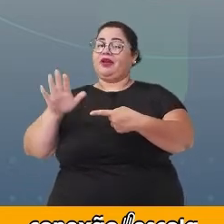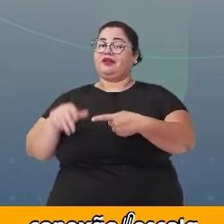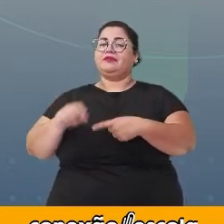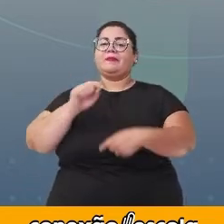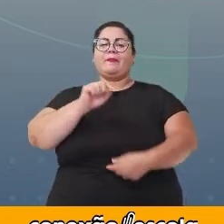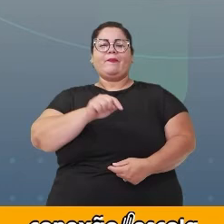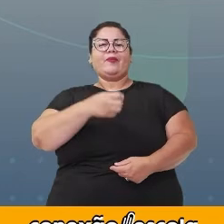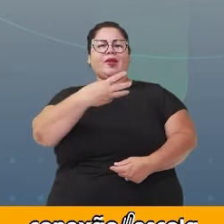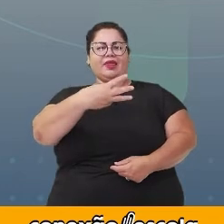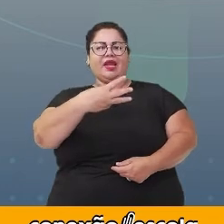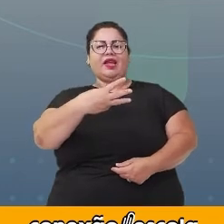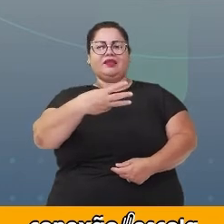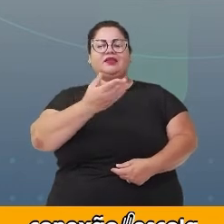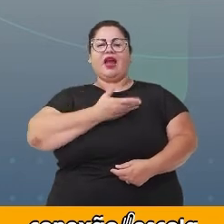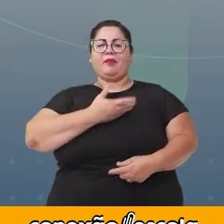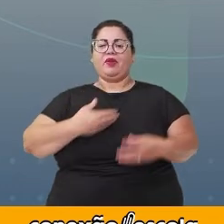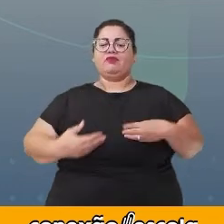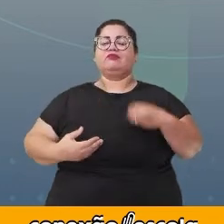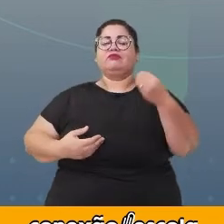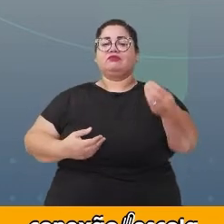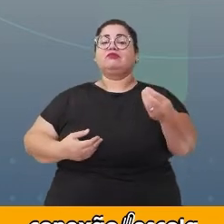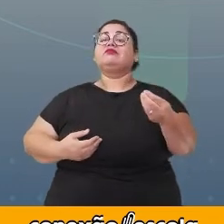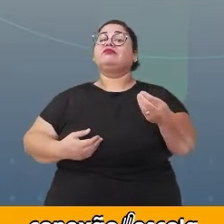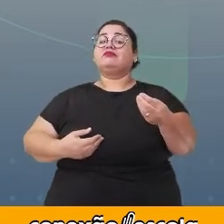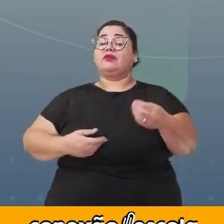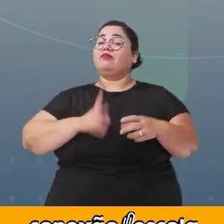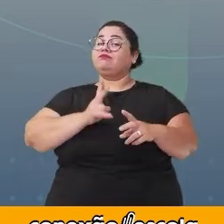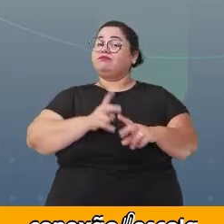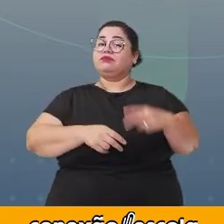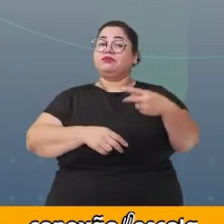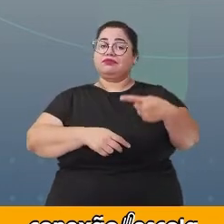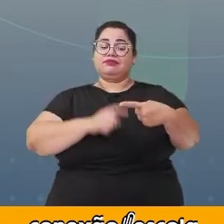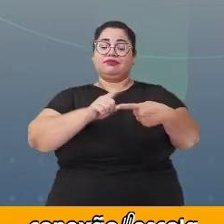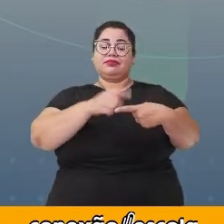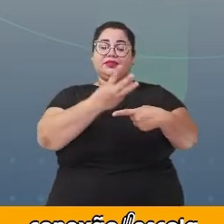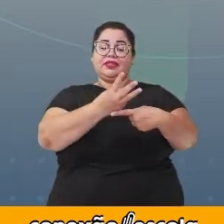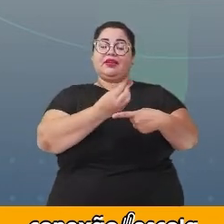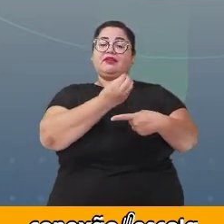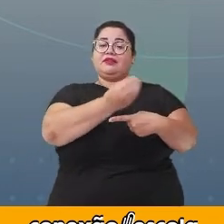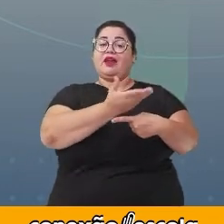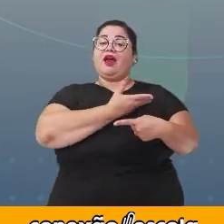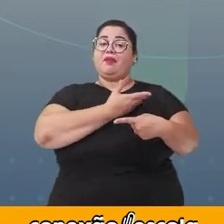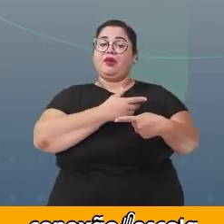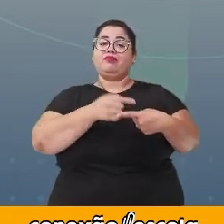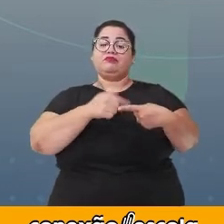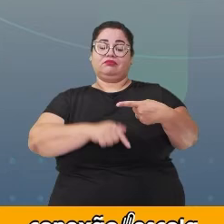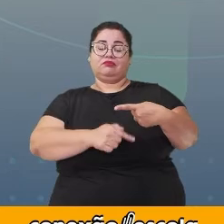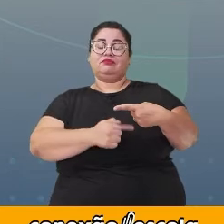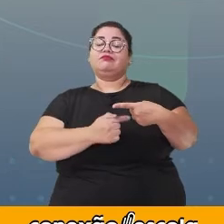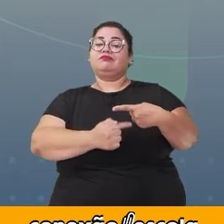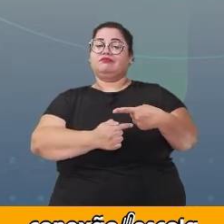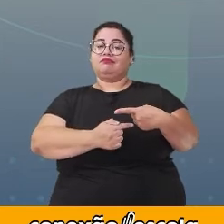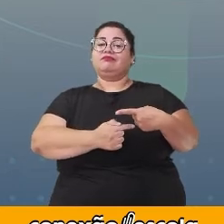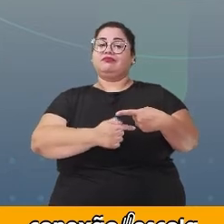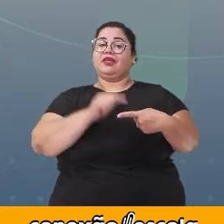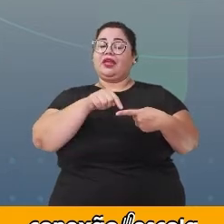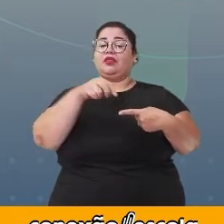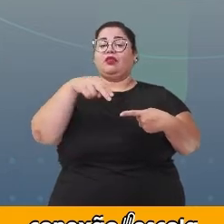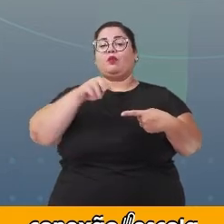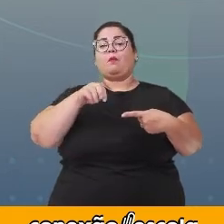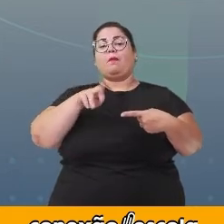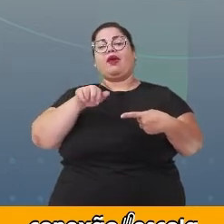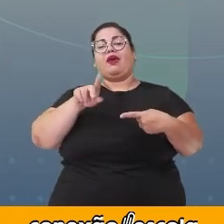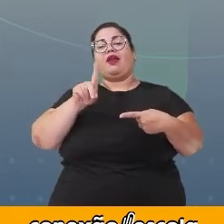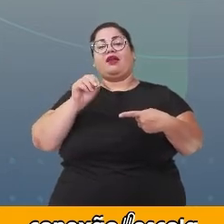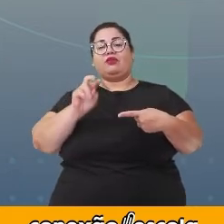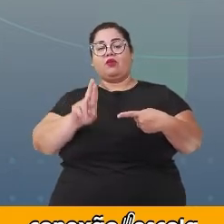da barra que foi dividida para o amigo dele, é a parte que o amigo de Lucas recebeu. Por isso, ele é o numerador,